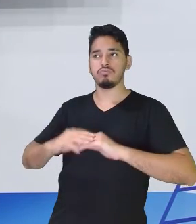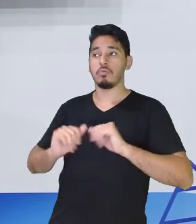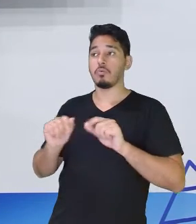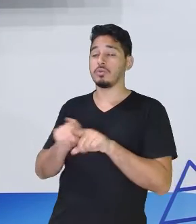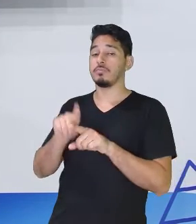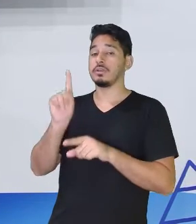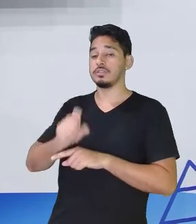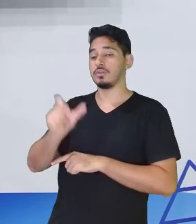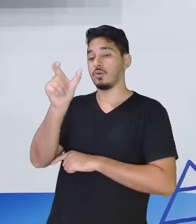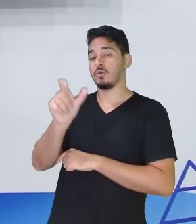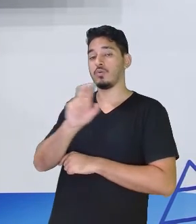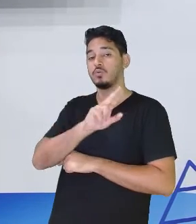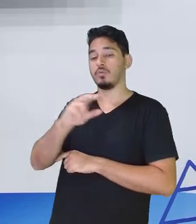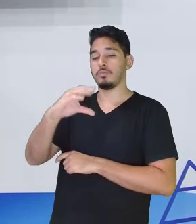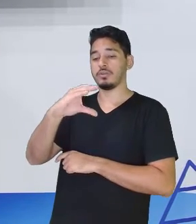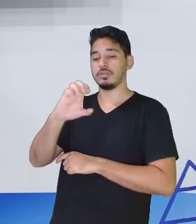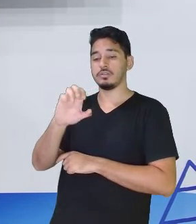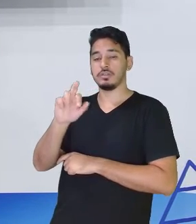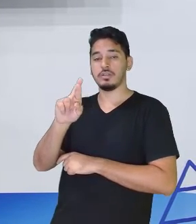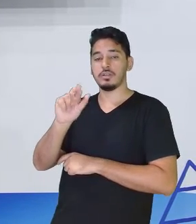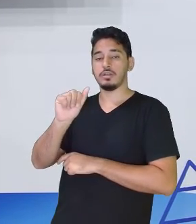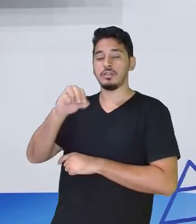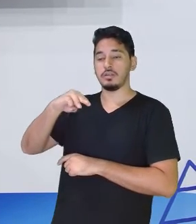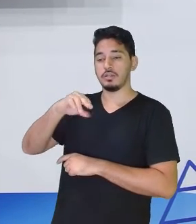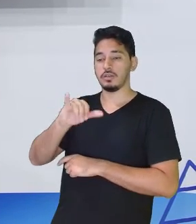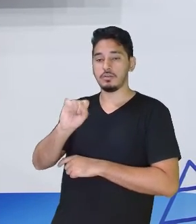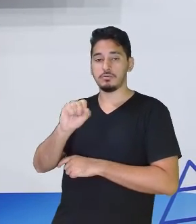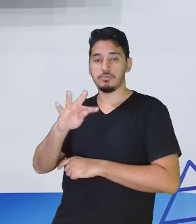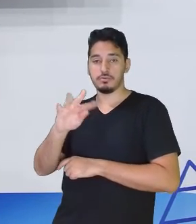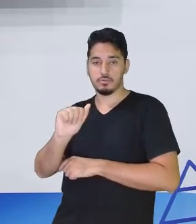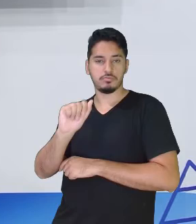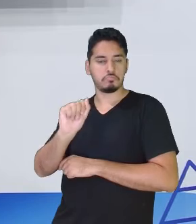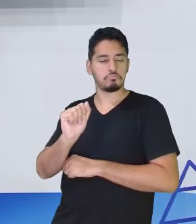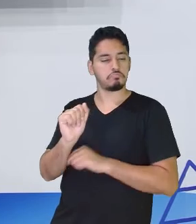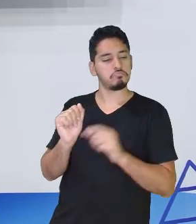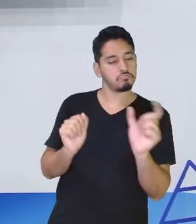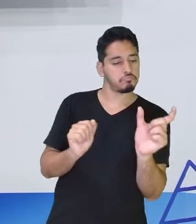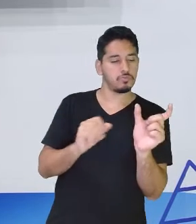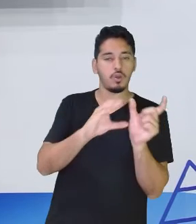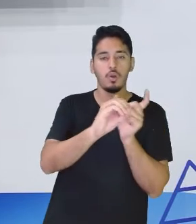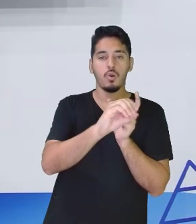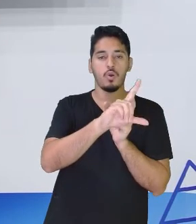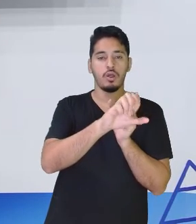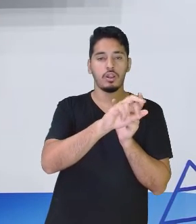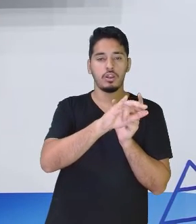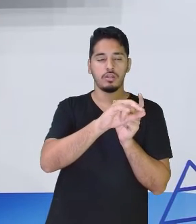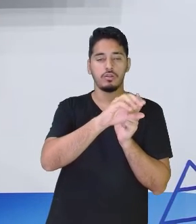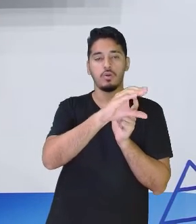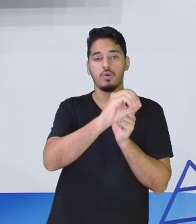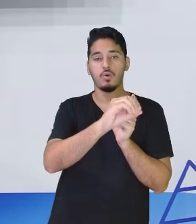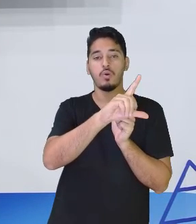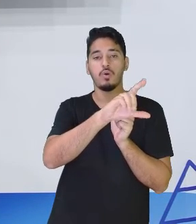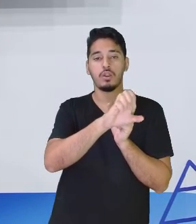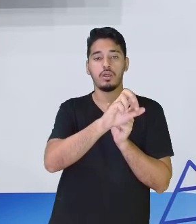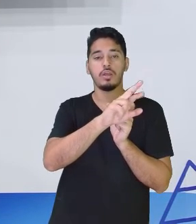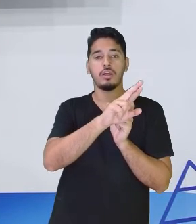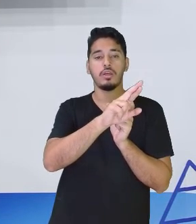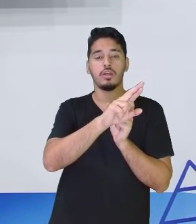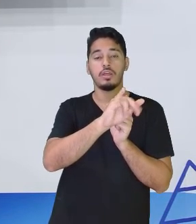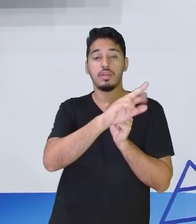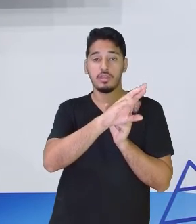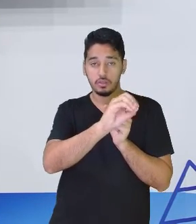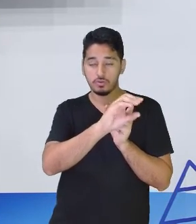ceramista. Então, eu posso chamar ele de oleiro ou de ceramista, que é aquela pessoa que tem essa habilidade,